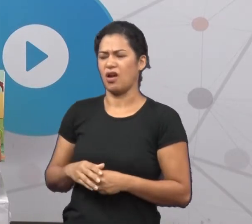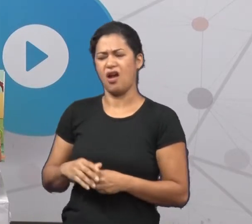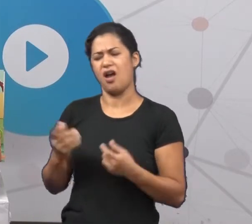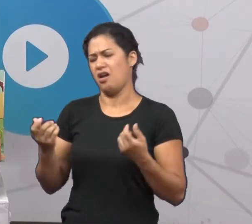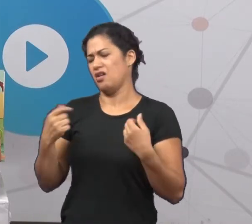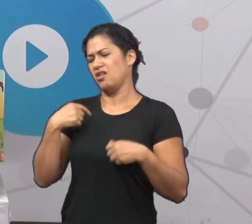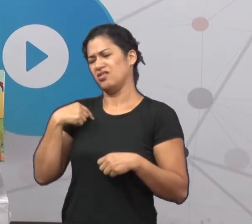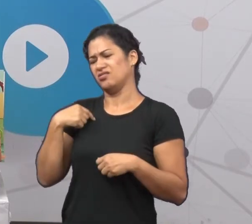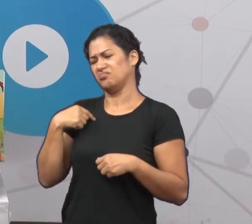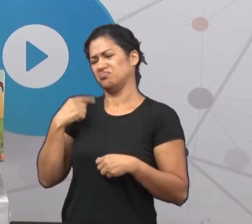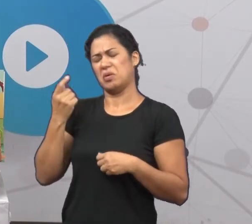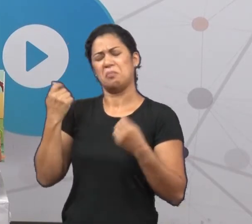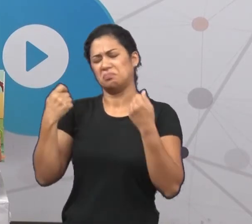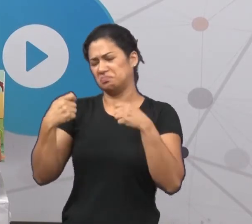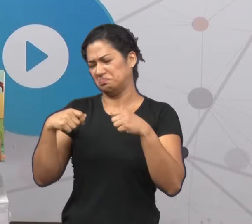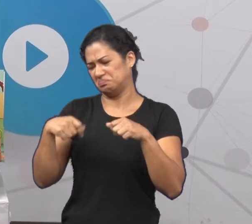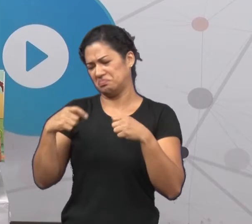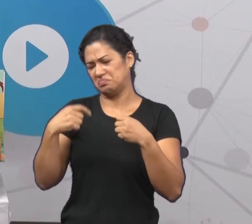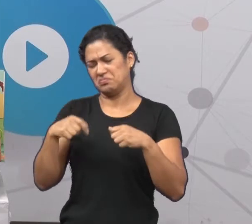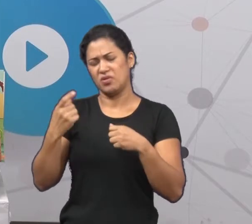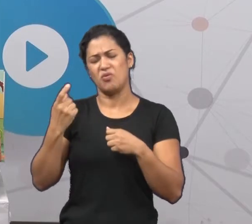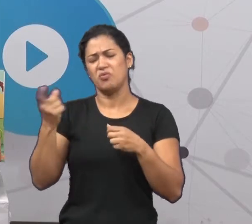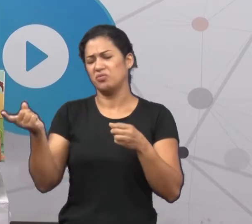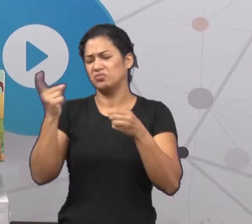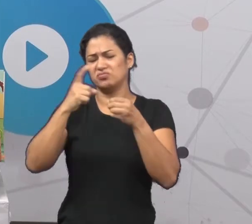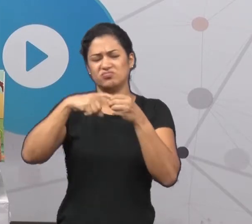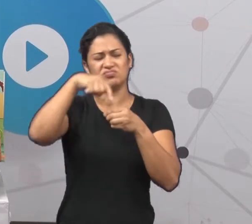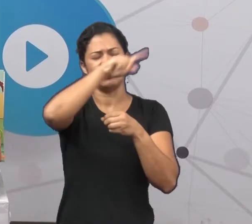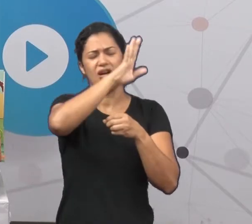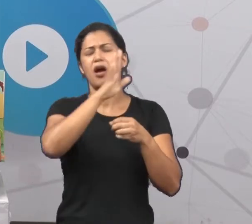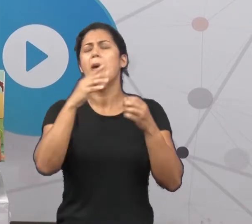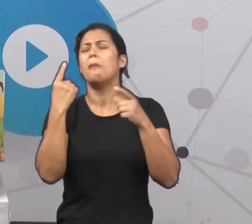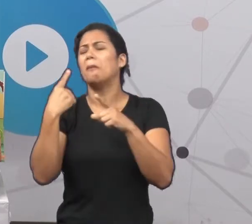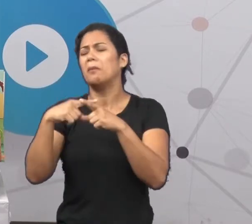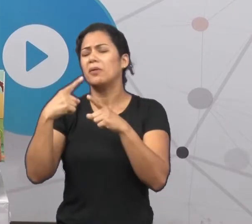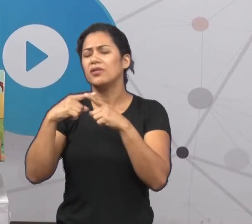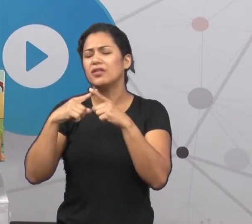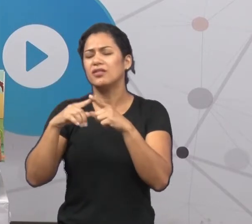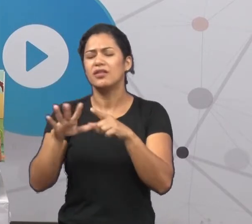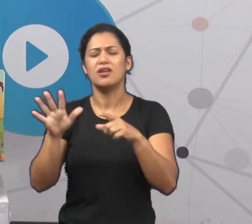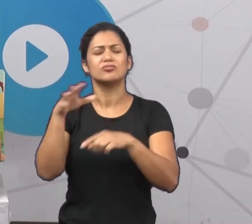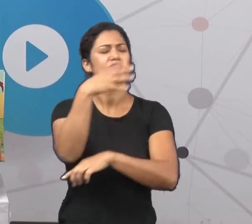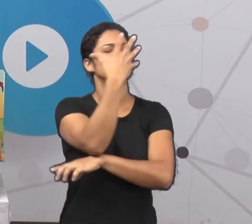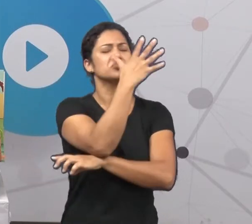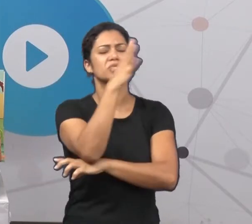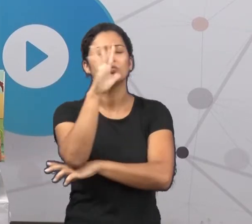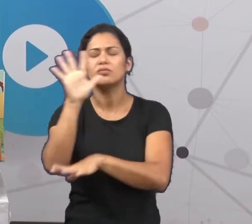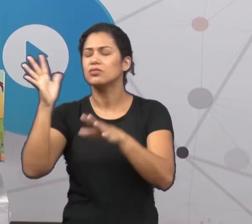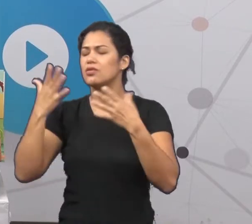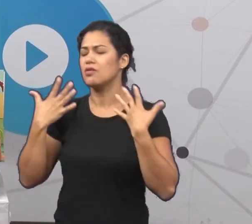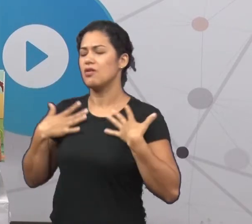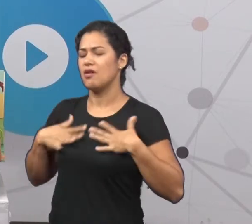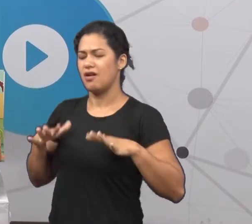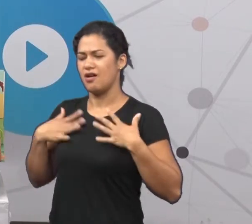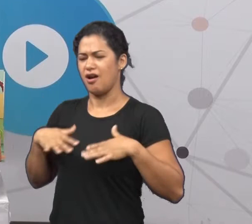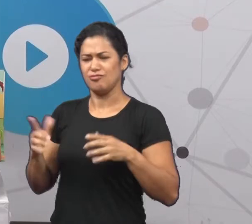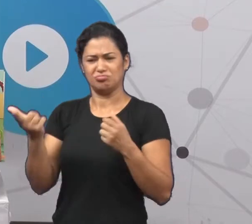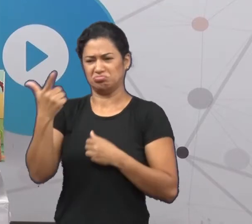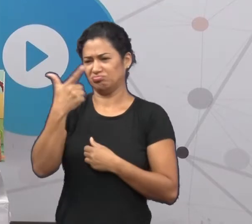prefiro a minha vida lá no campo, no meu sossego. Lá eu não corro tantos perigos.